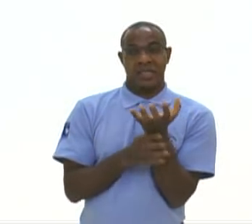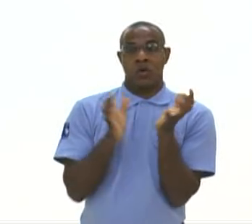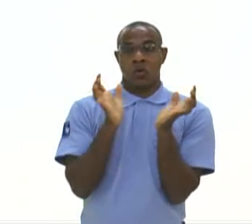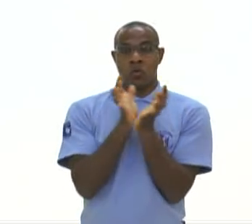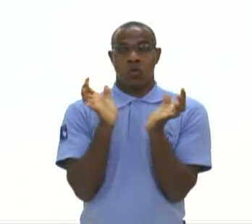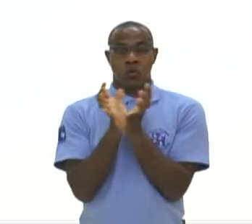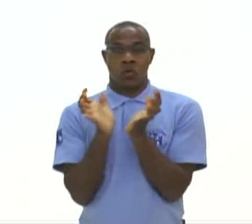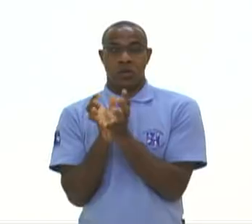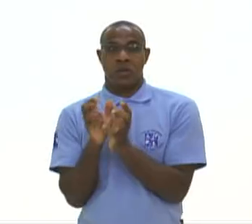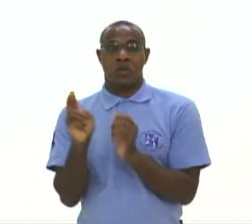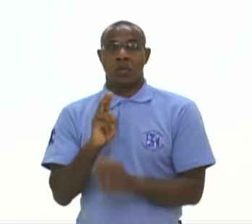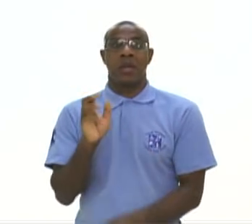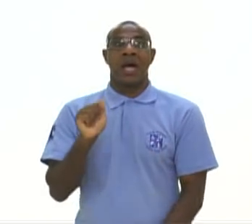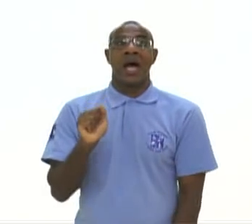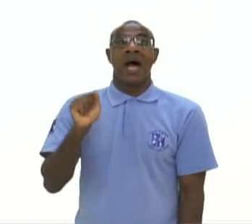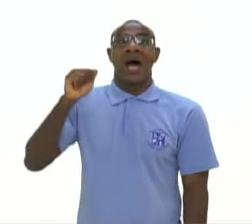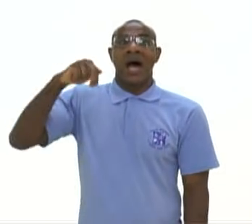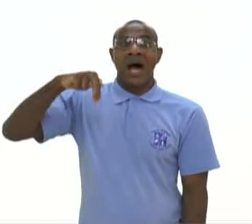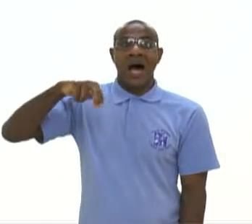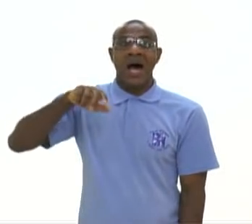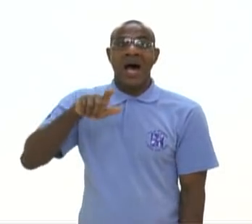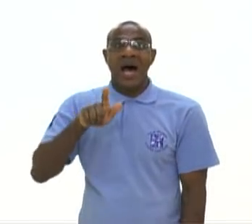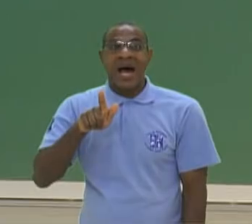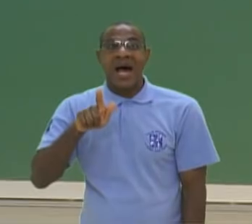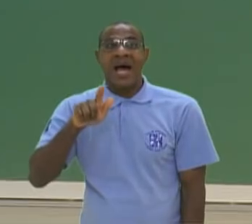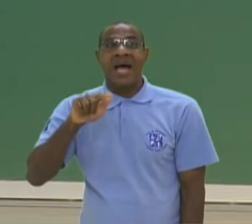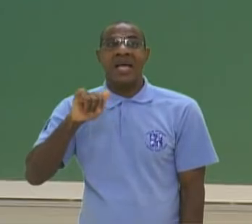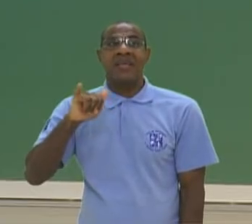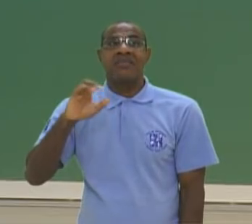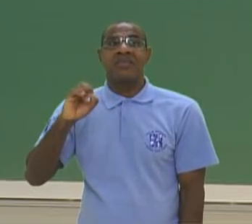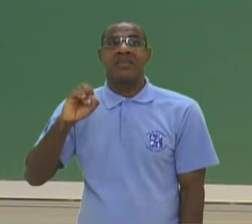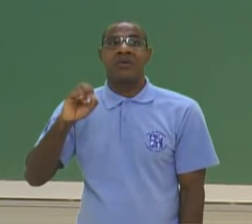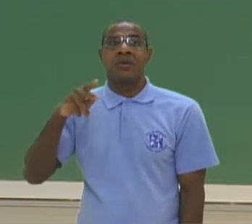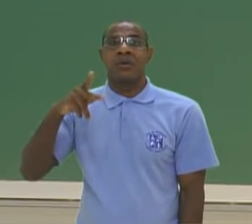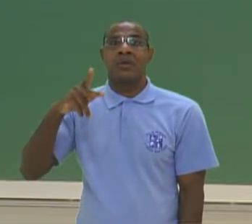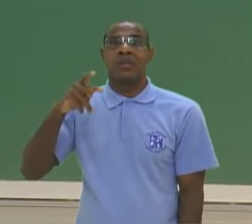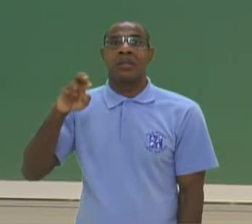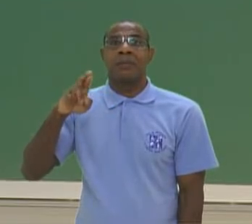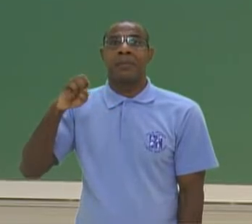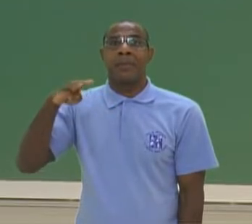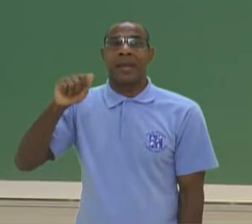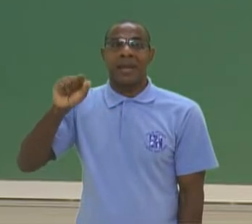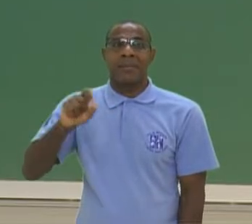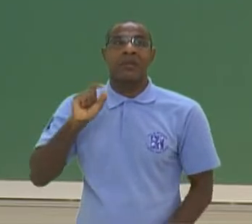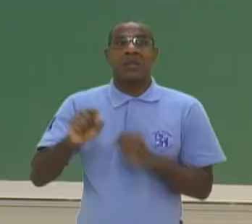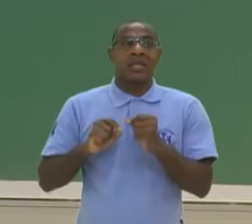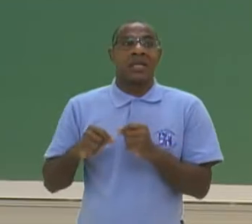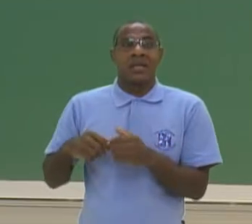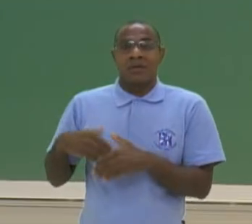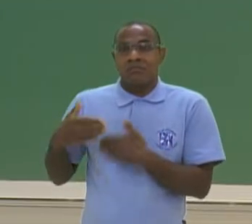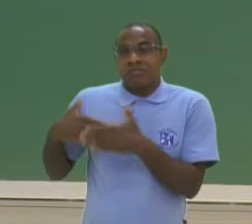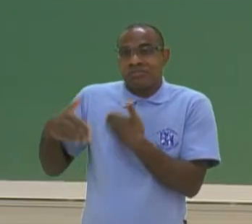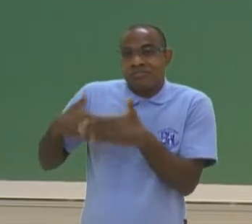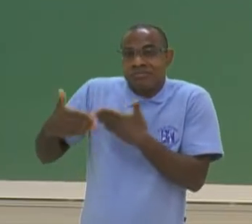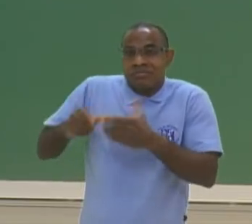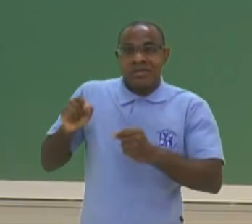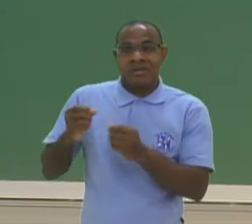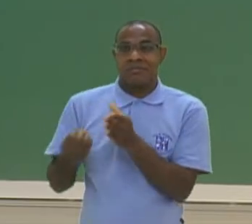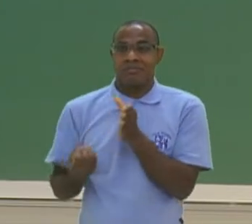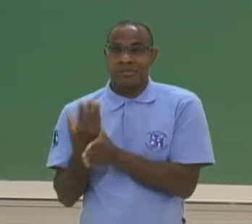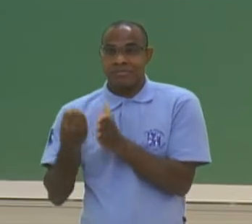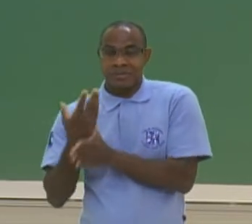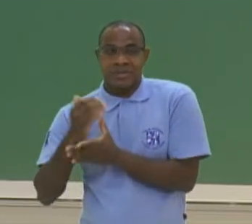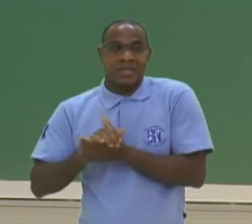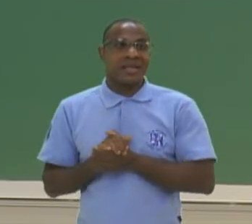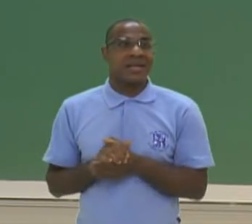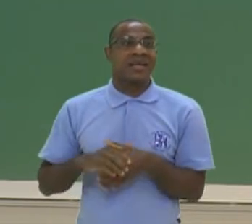das angiospermas, elas vão ter as flores para abrigar essas estruturas reprodutoras. Lá nos pinheiros, quando a gente